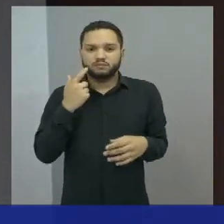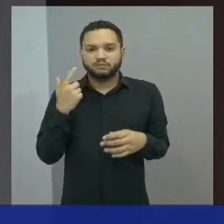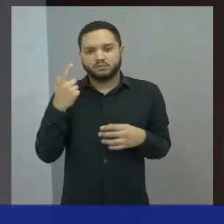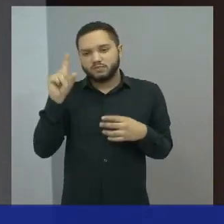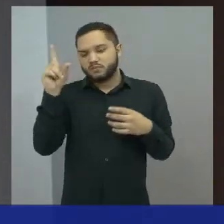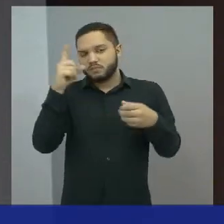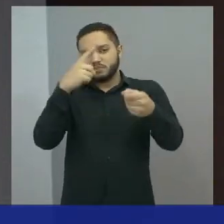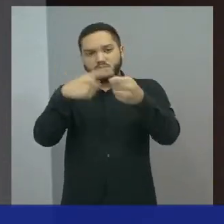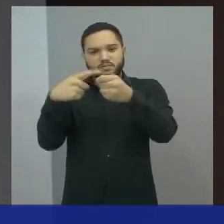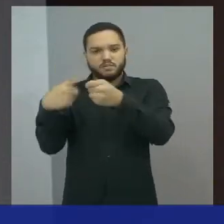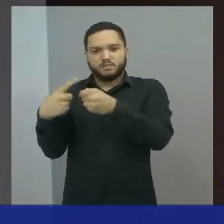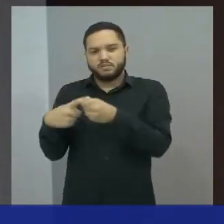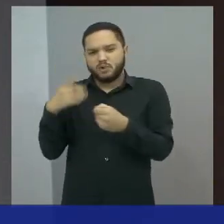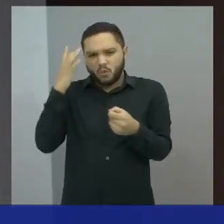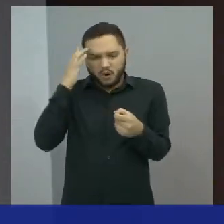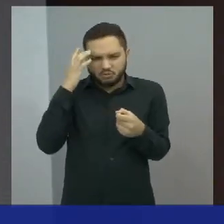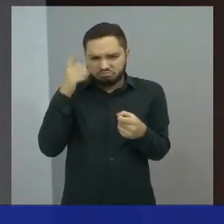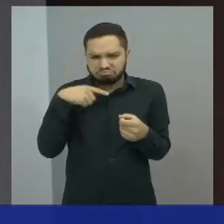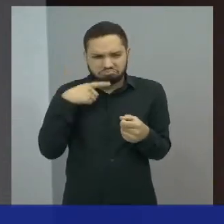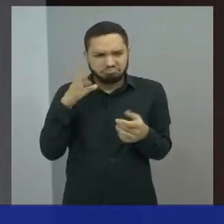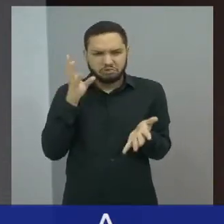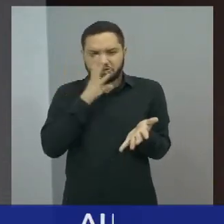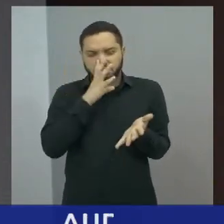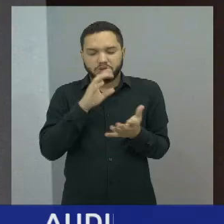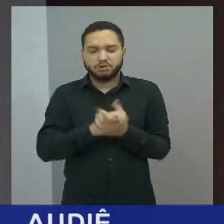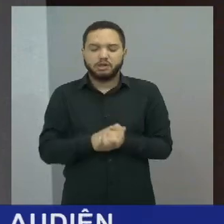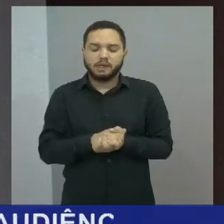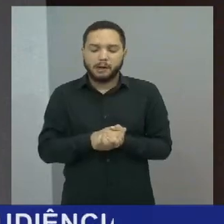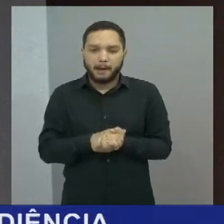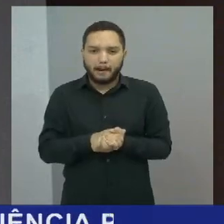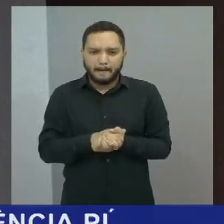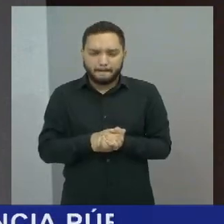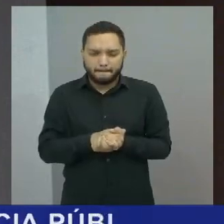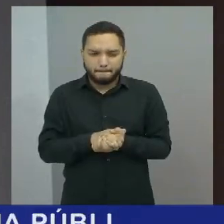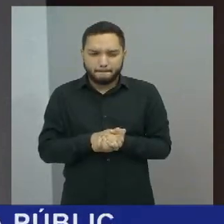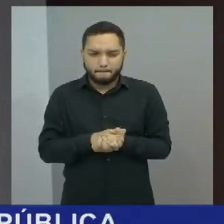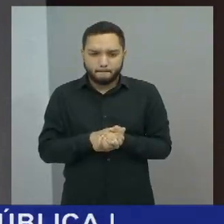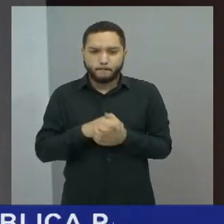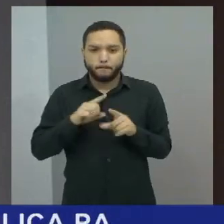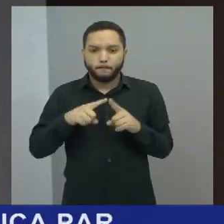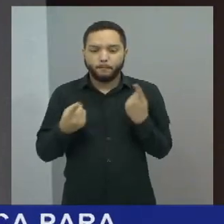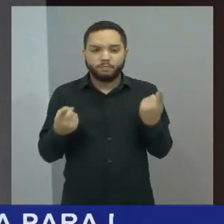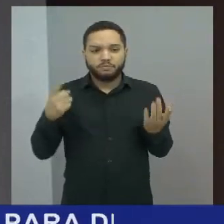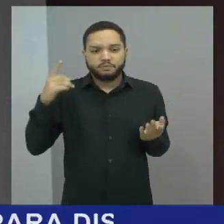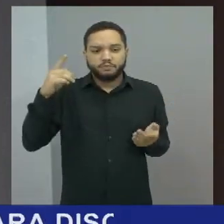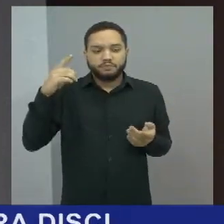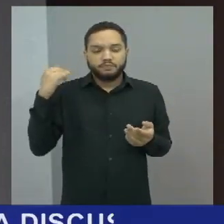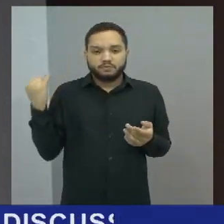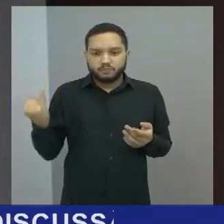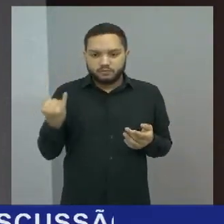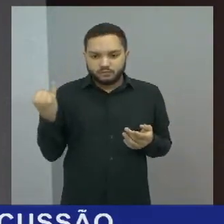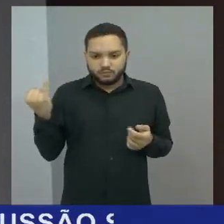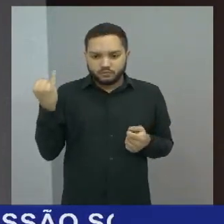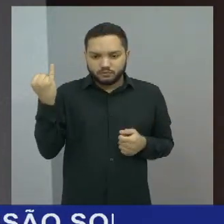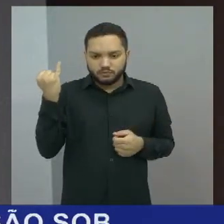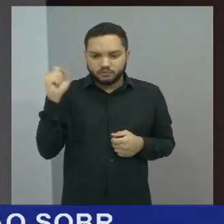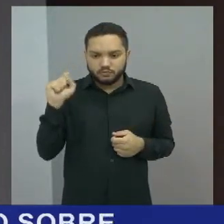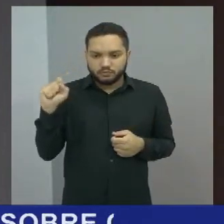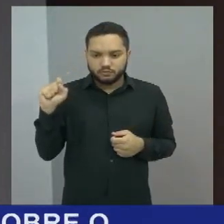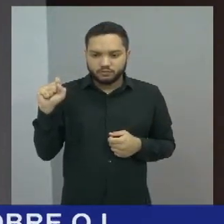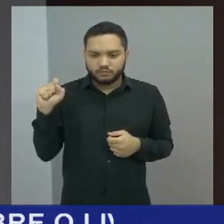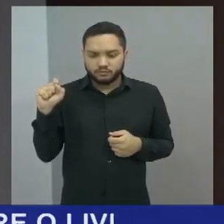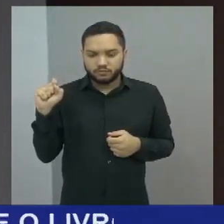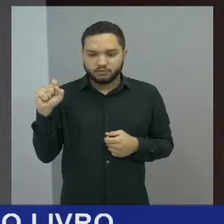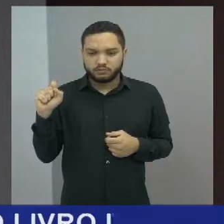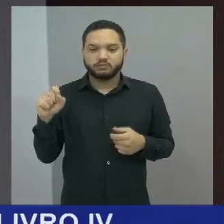outra cidade do interior, vereador, mas é importante... Oi?